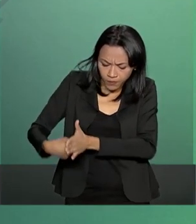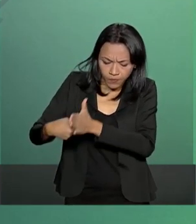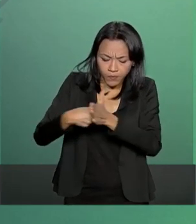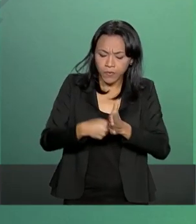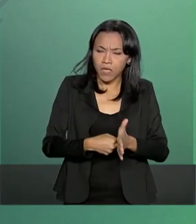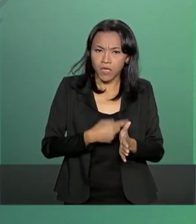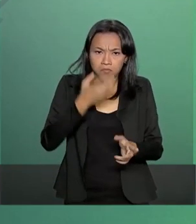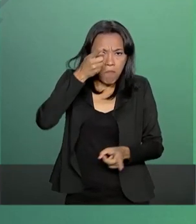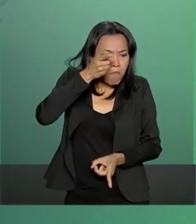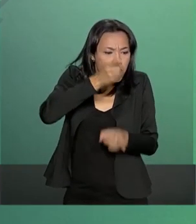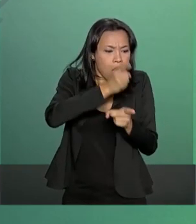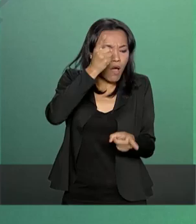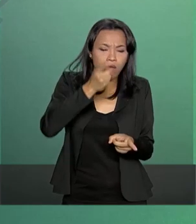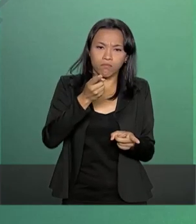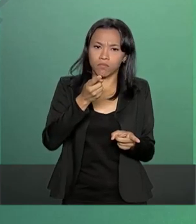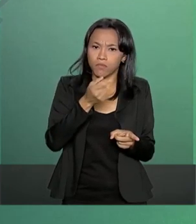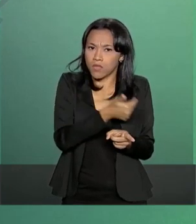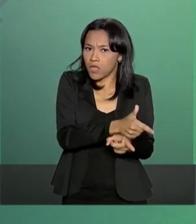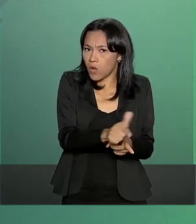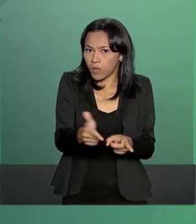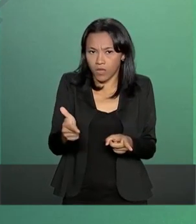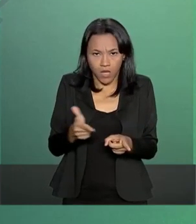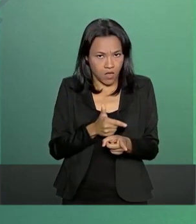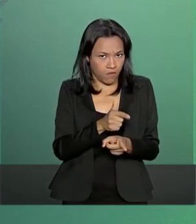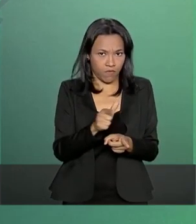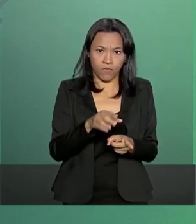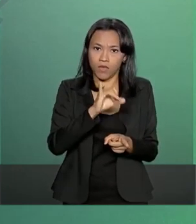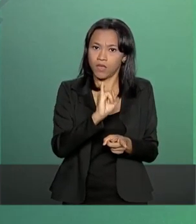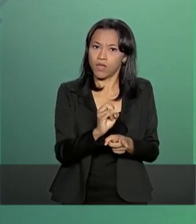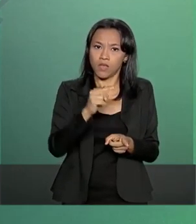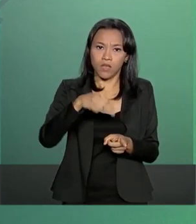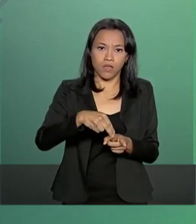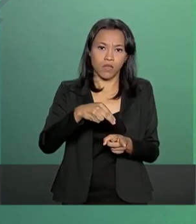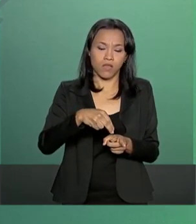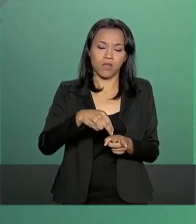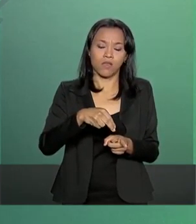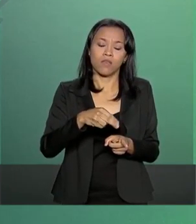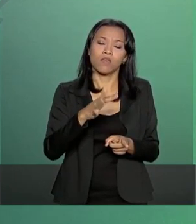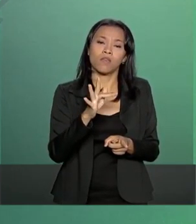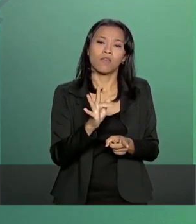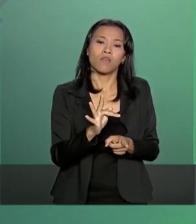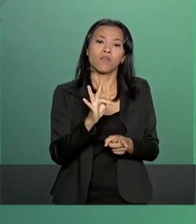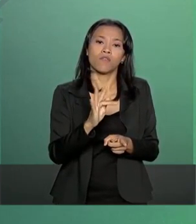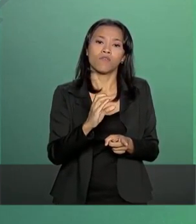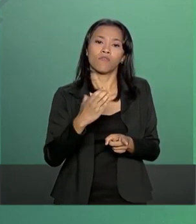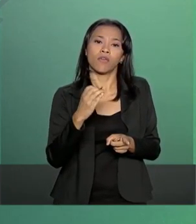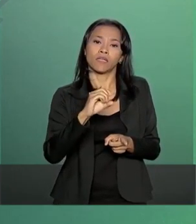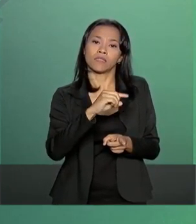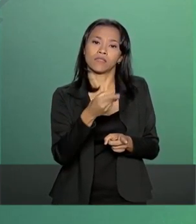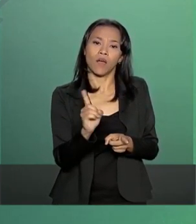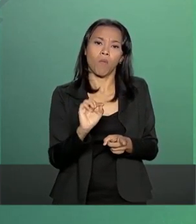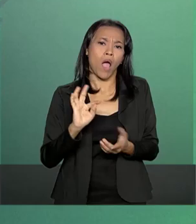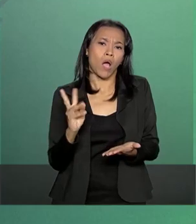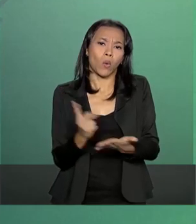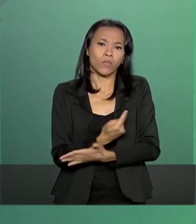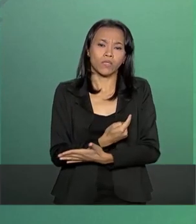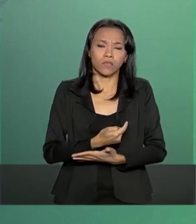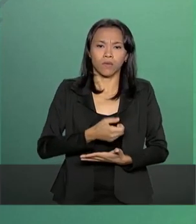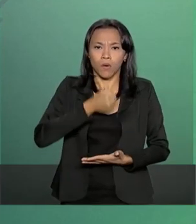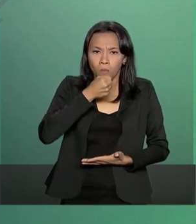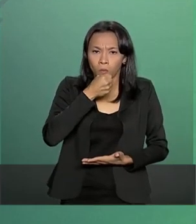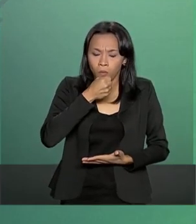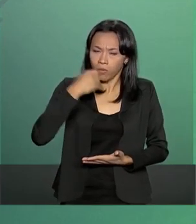houve identificação de infecção dessa natureza. A pneumonia decorreu, muito